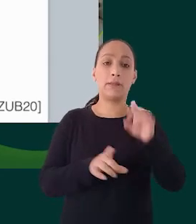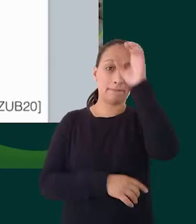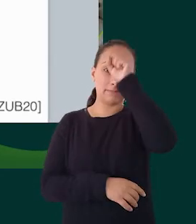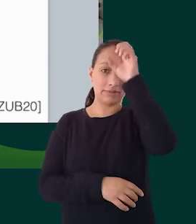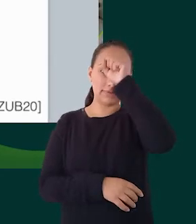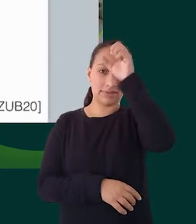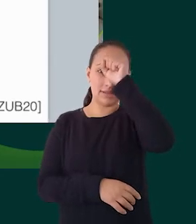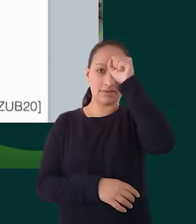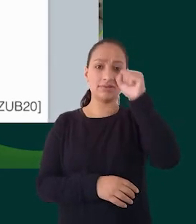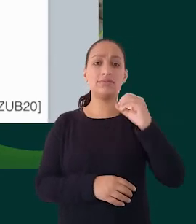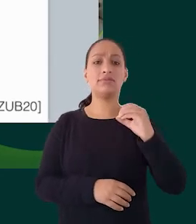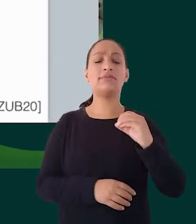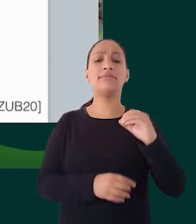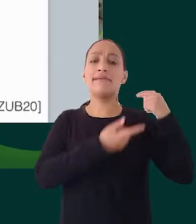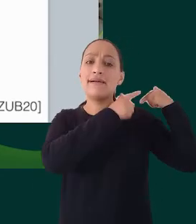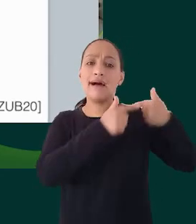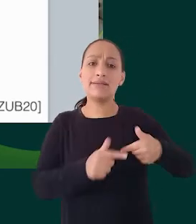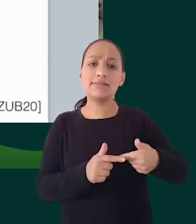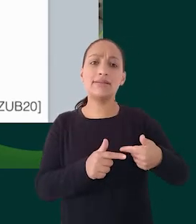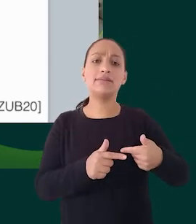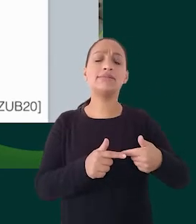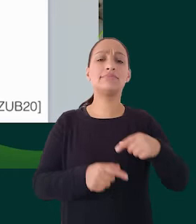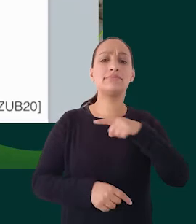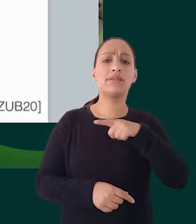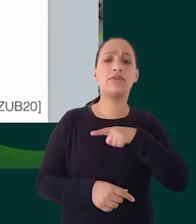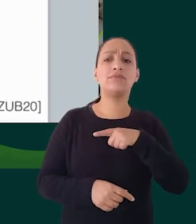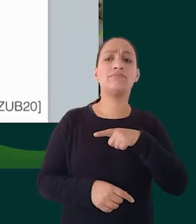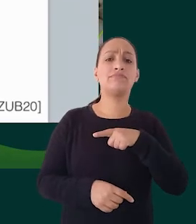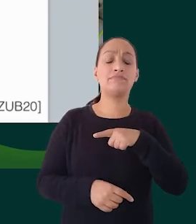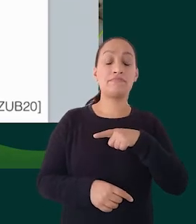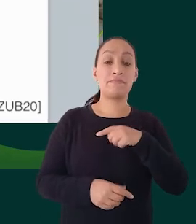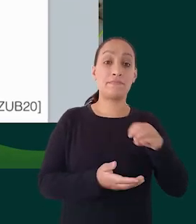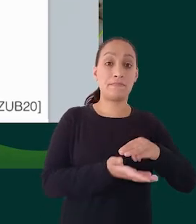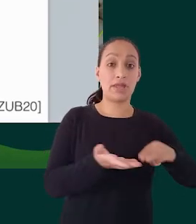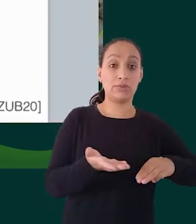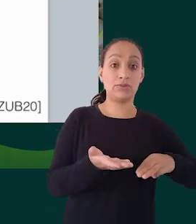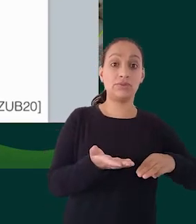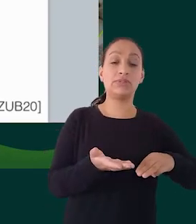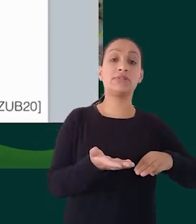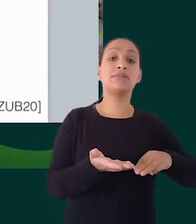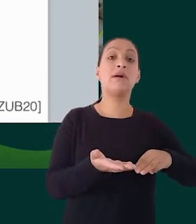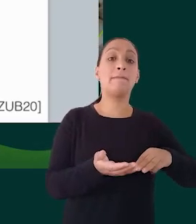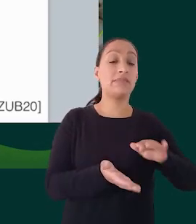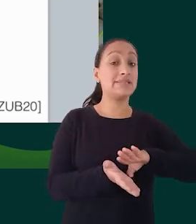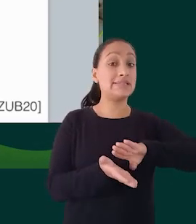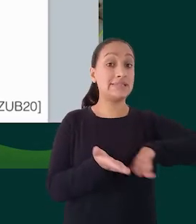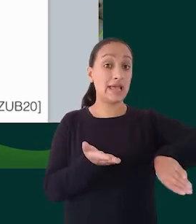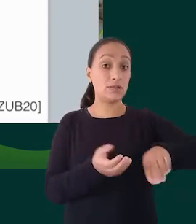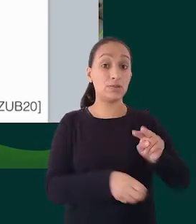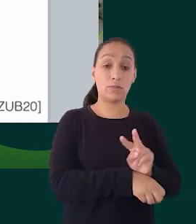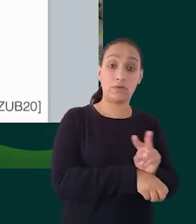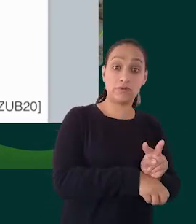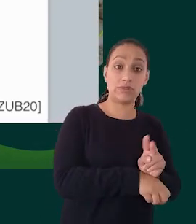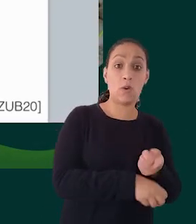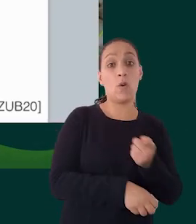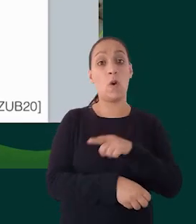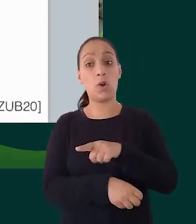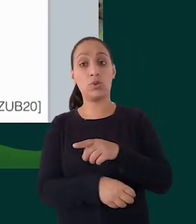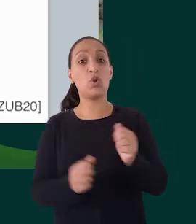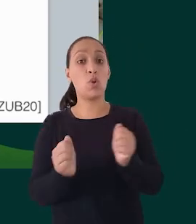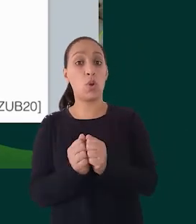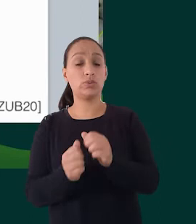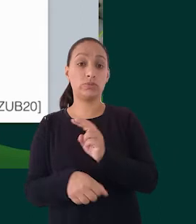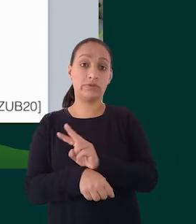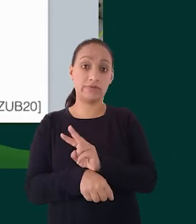aprendizagens clássicas, ele divide em métodos sem supervisão e métodos com supervisão, ou supervisionados e não